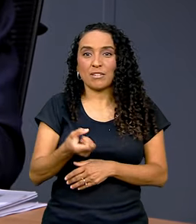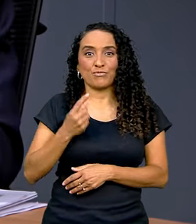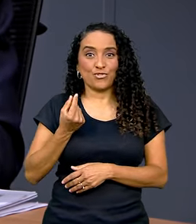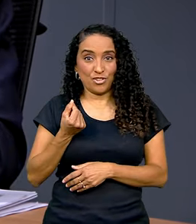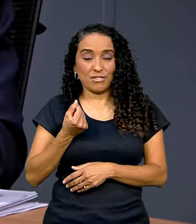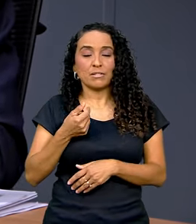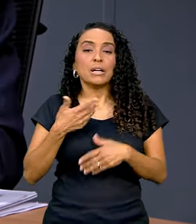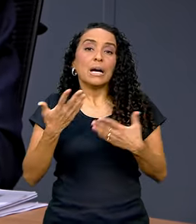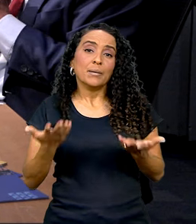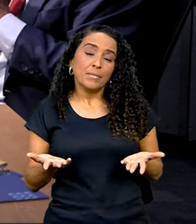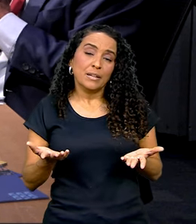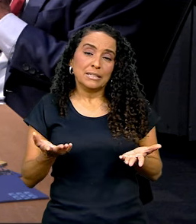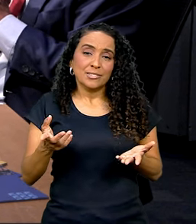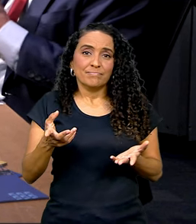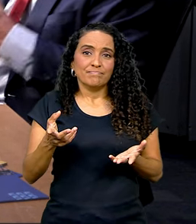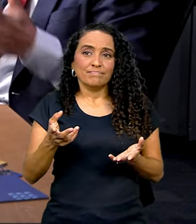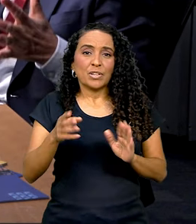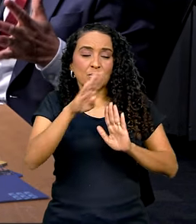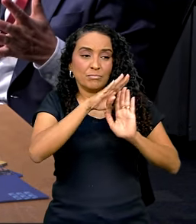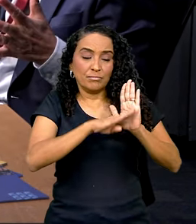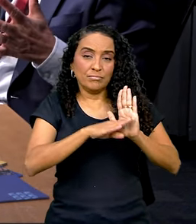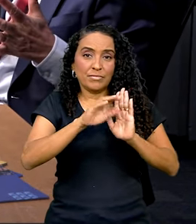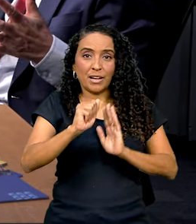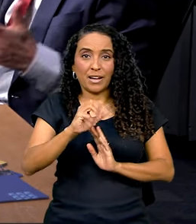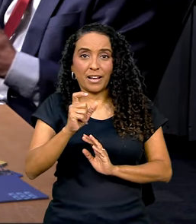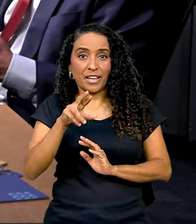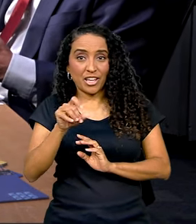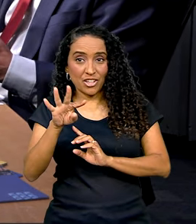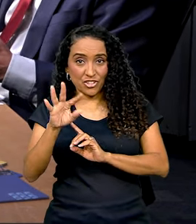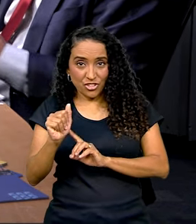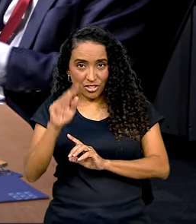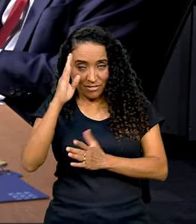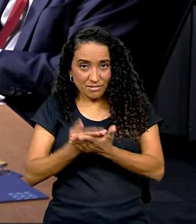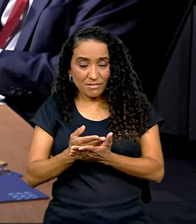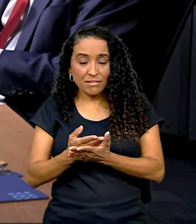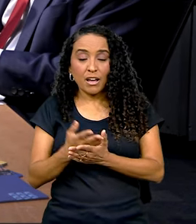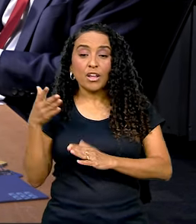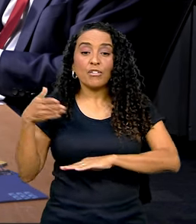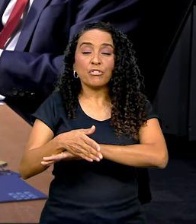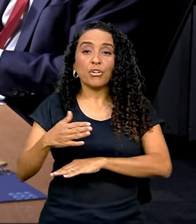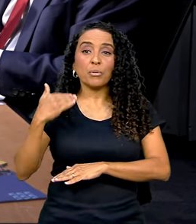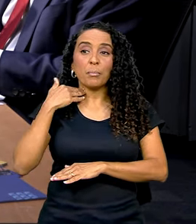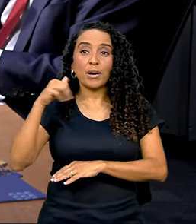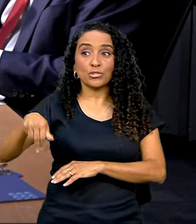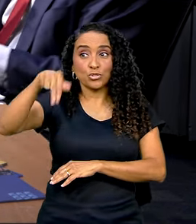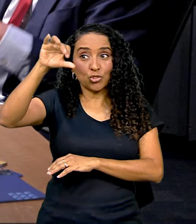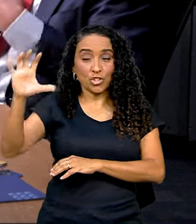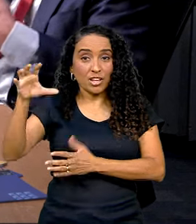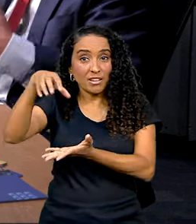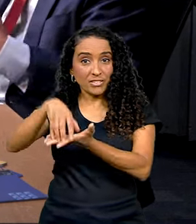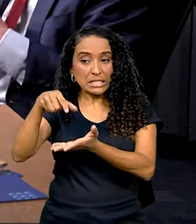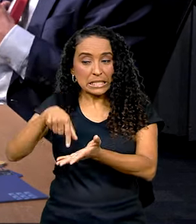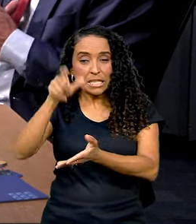ganhar um dinheirinho mas aí ela veio o programa acredita ela procurou uma agência do Banco do Nordeste e